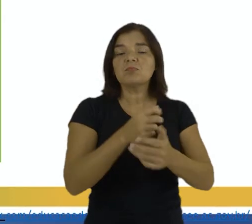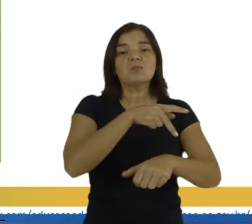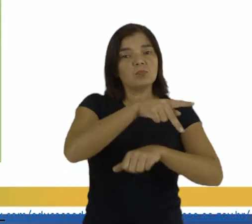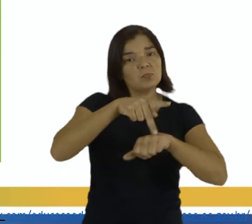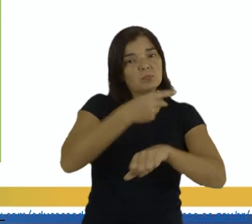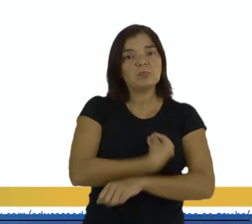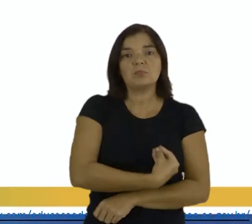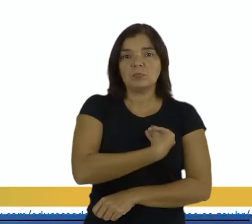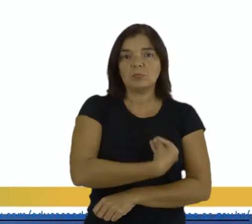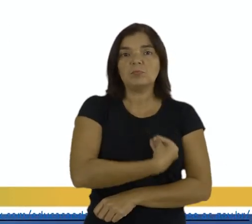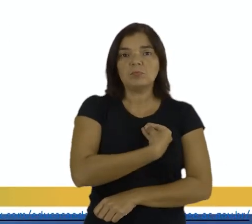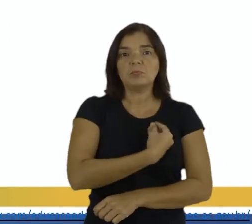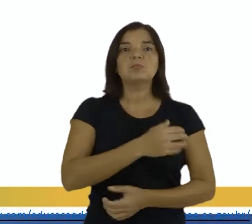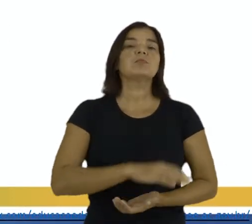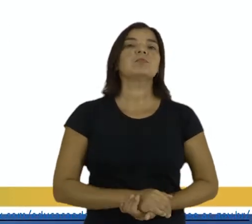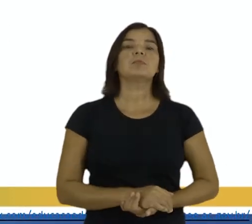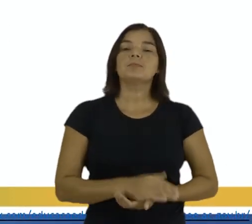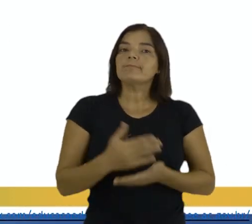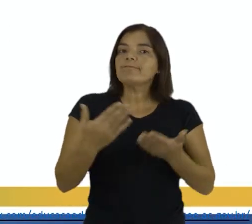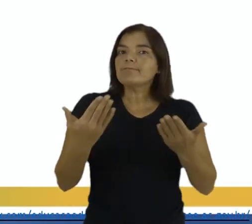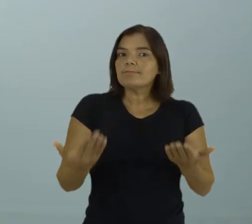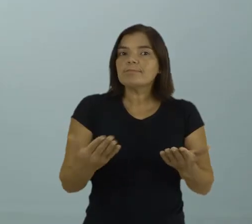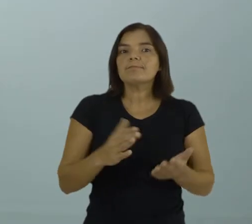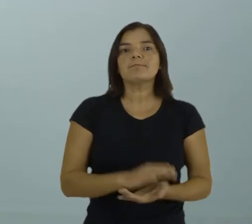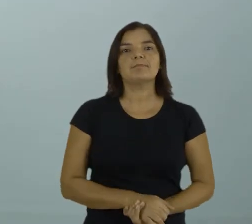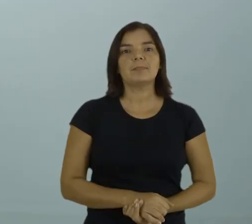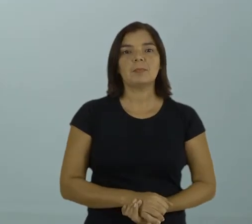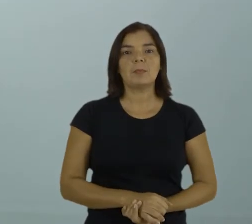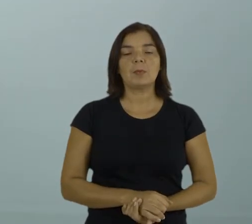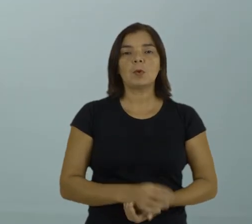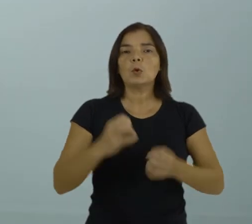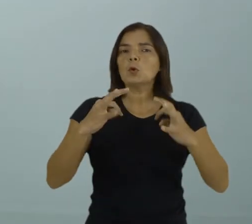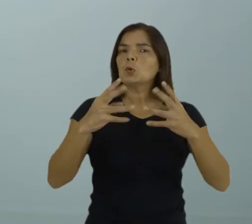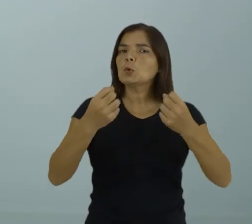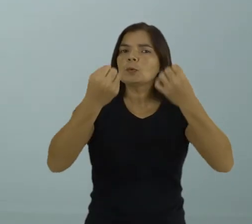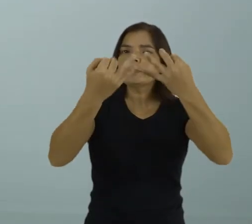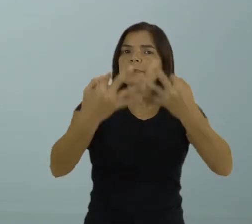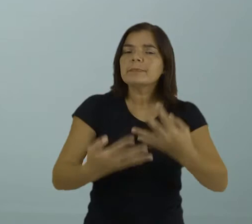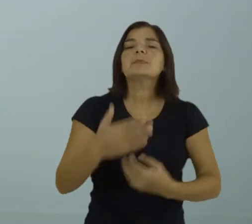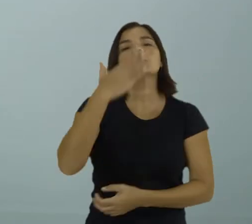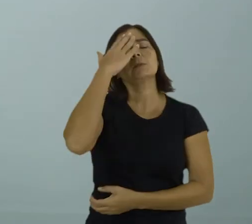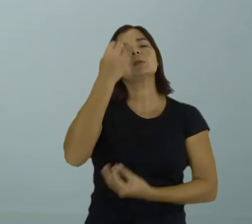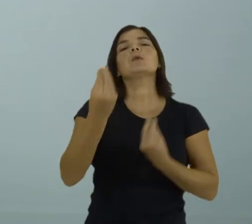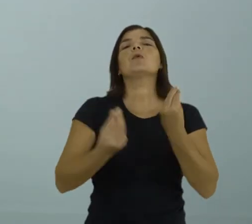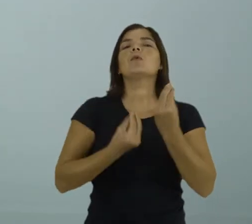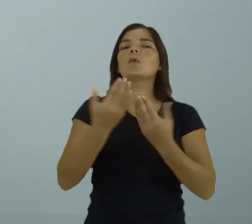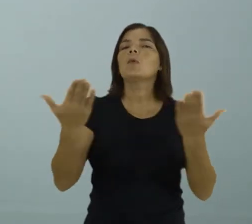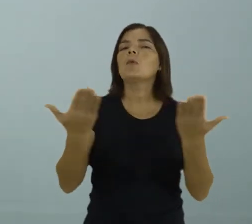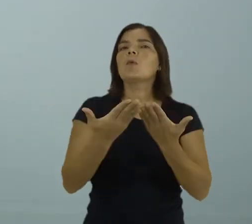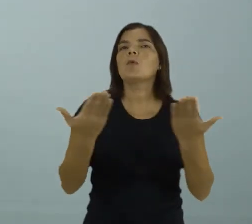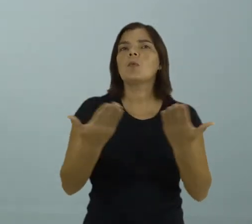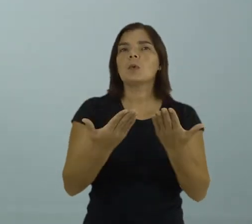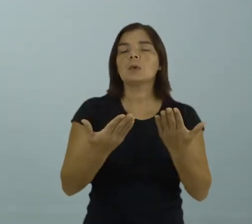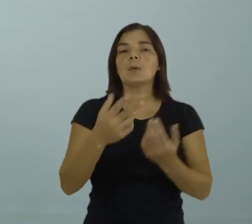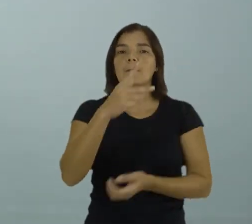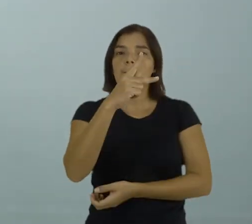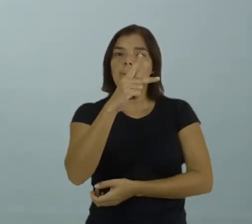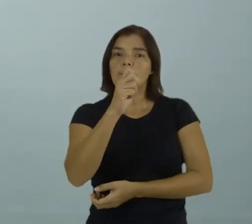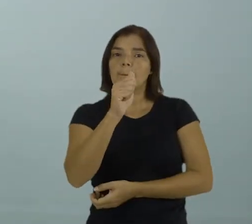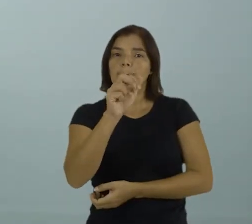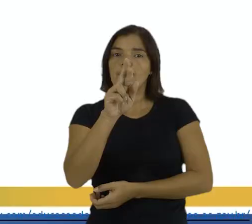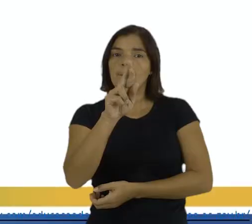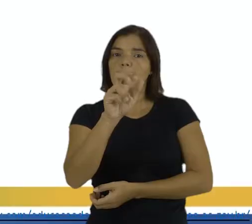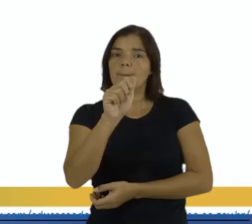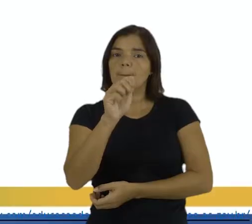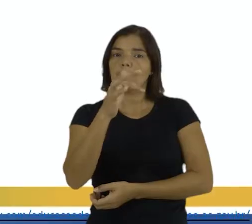origem. Então, gente, com isso que eu estou falando para vocês, nós vamos saber agora o conceito de um termo chamado